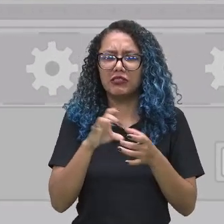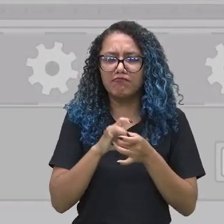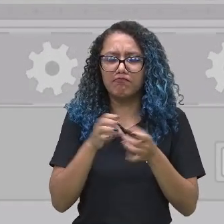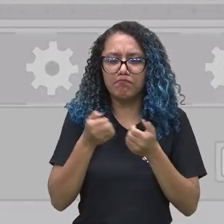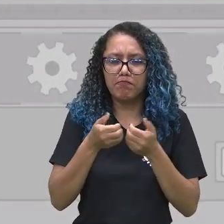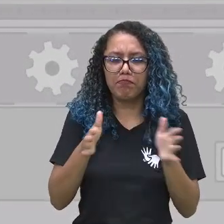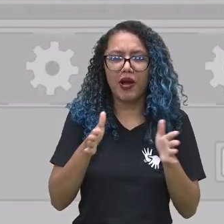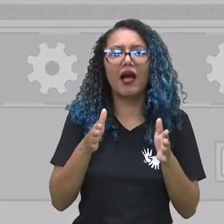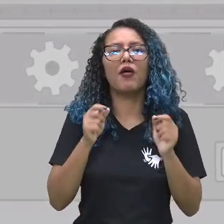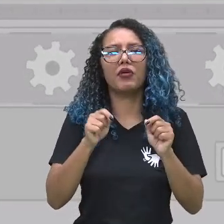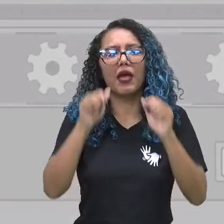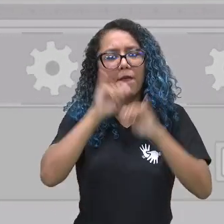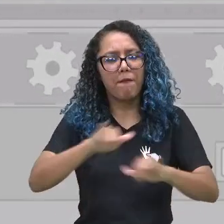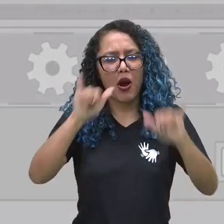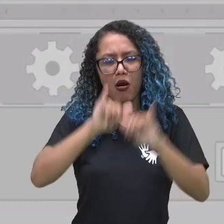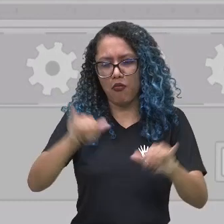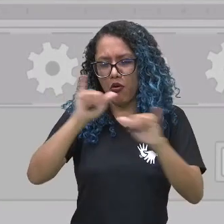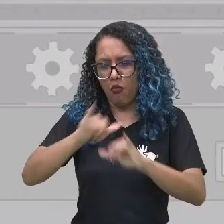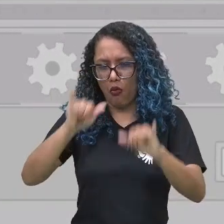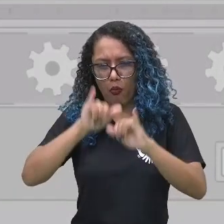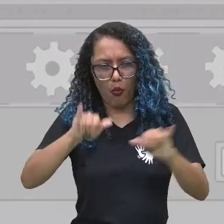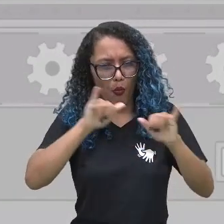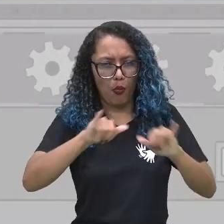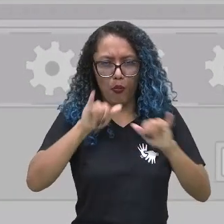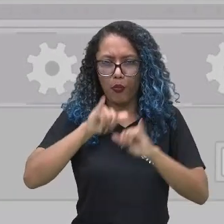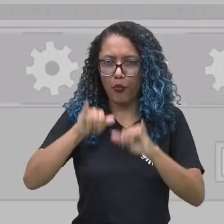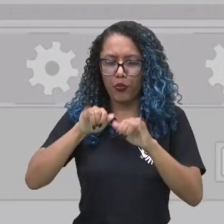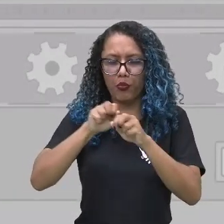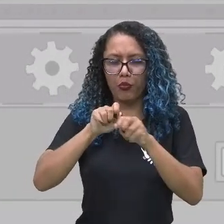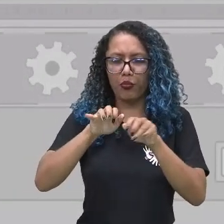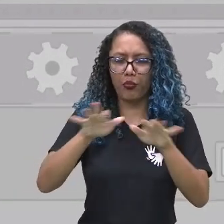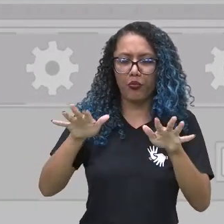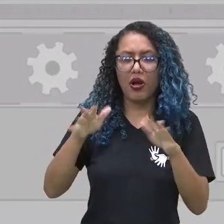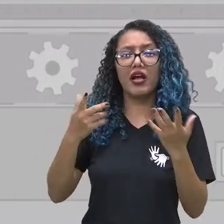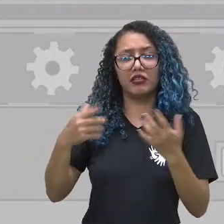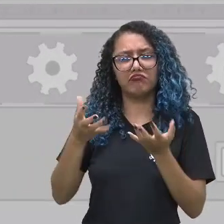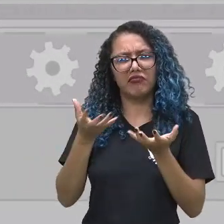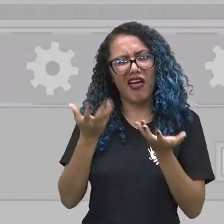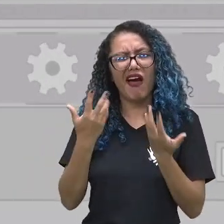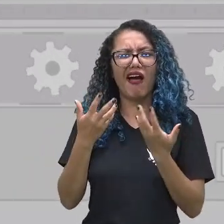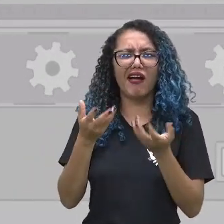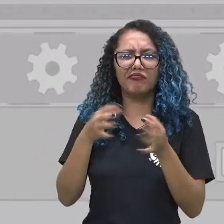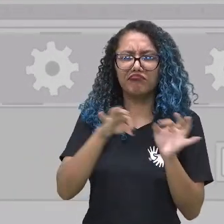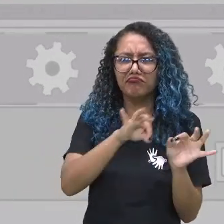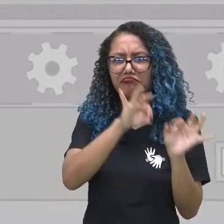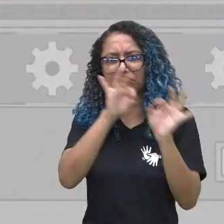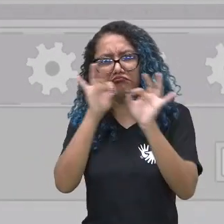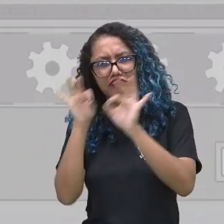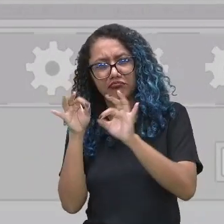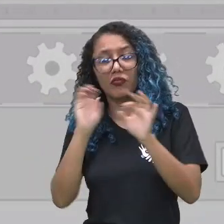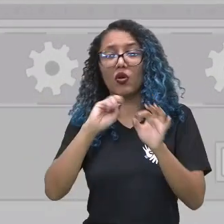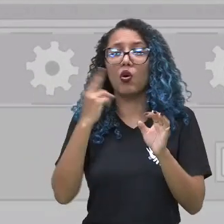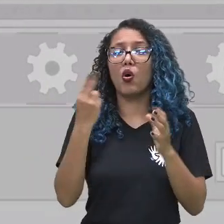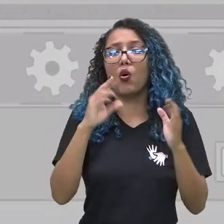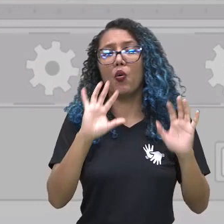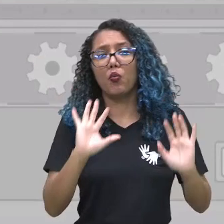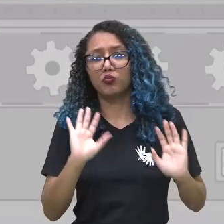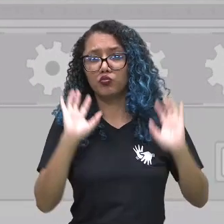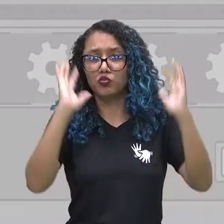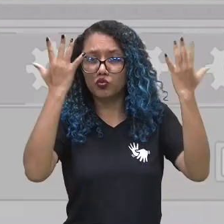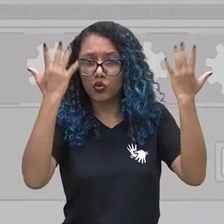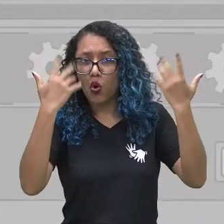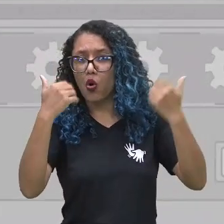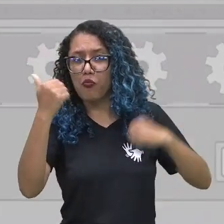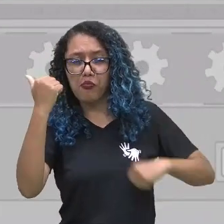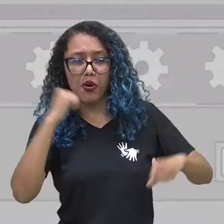em torno daquilo ali, a gente vai e muitas vezes vai assistir, né, vai para um show de artista,